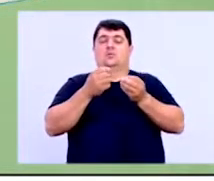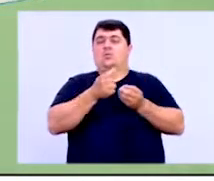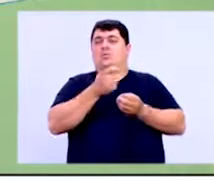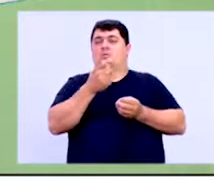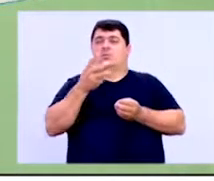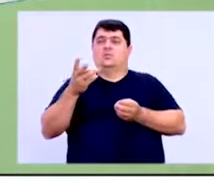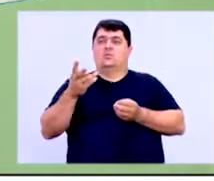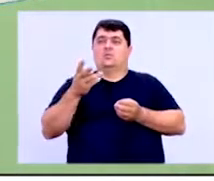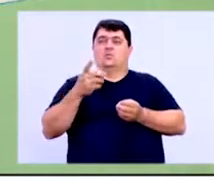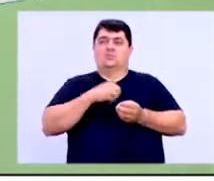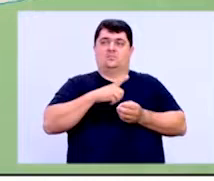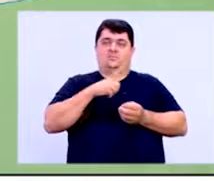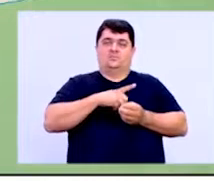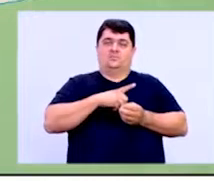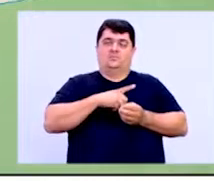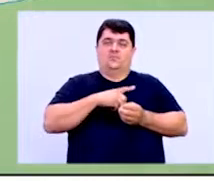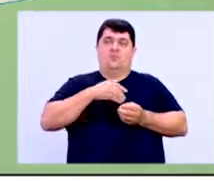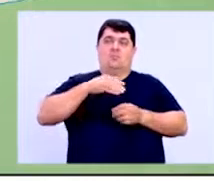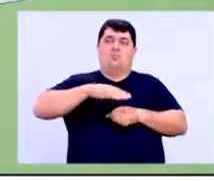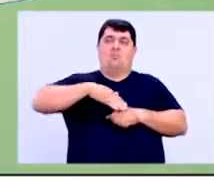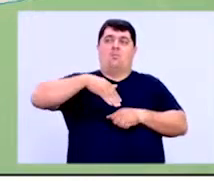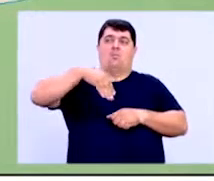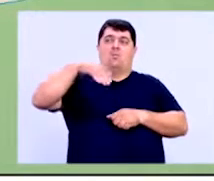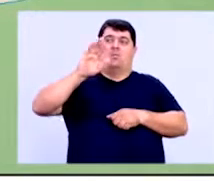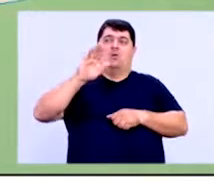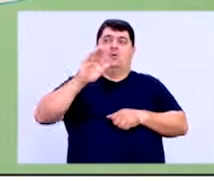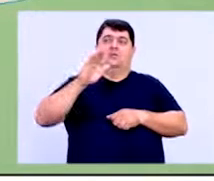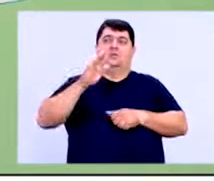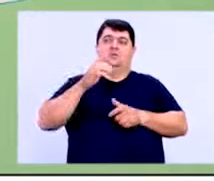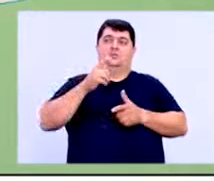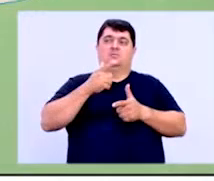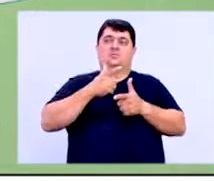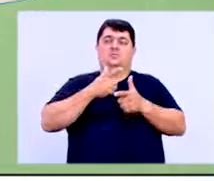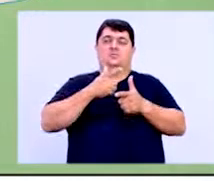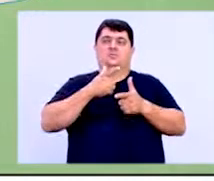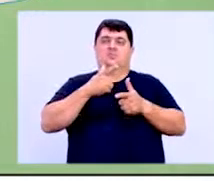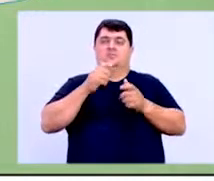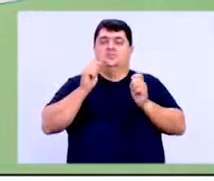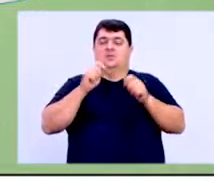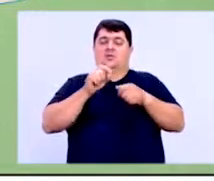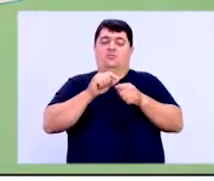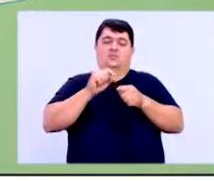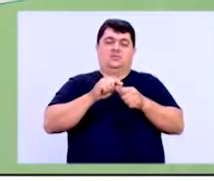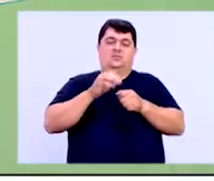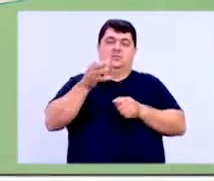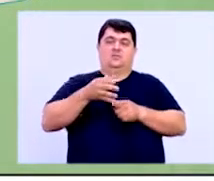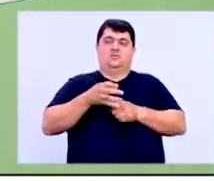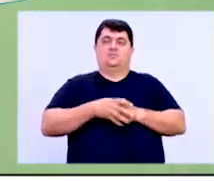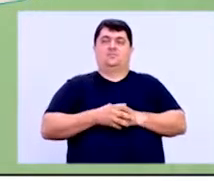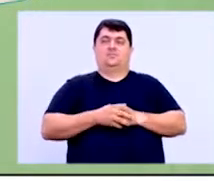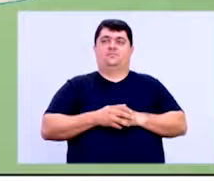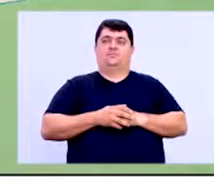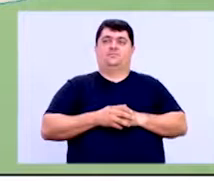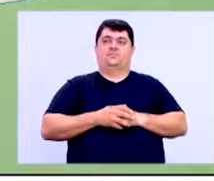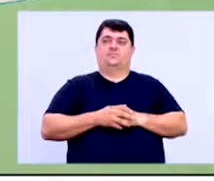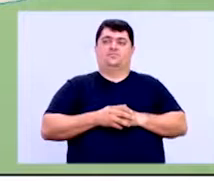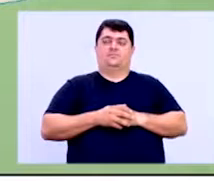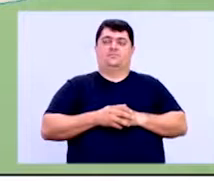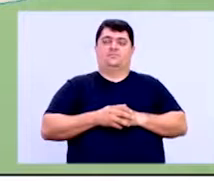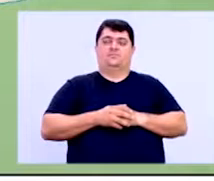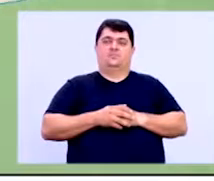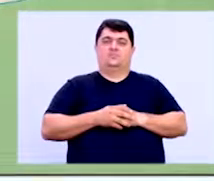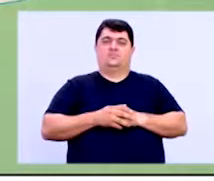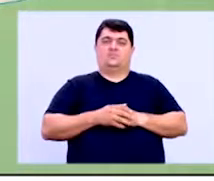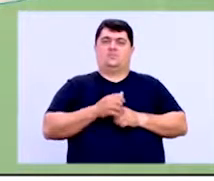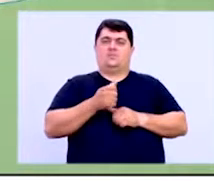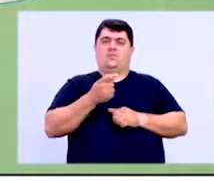Quanto eu vou ter além do meu ponto de equilíbrio para mim poder trabalhar. Ok? Então, quanto